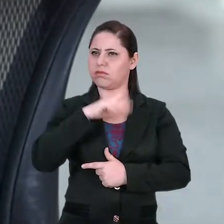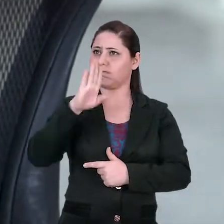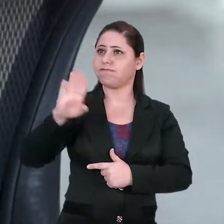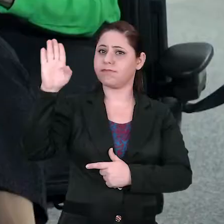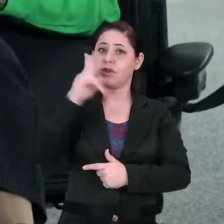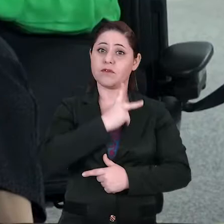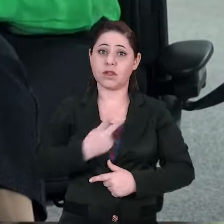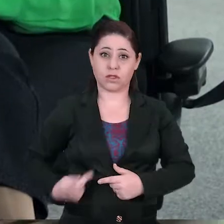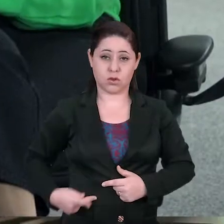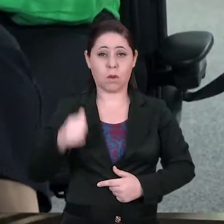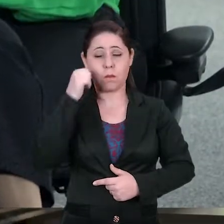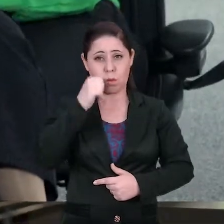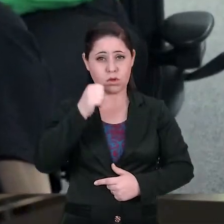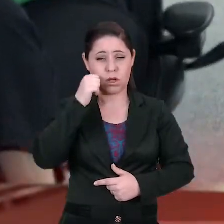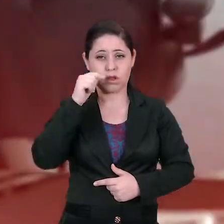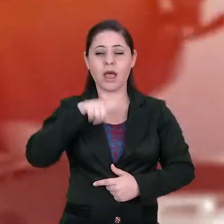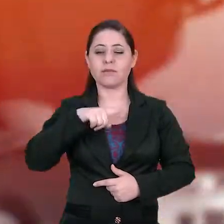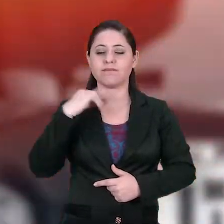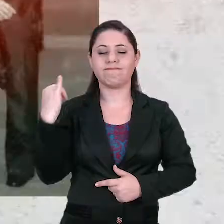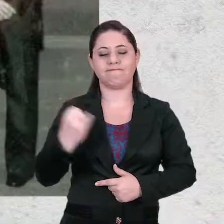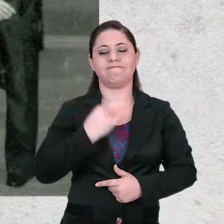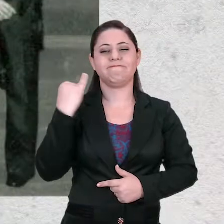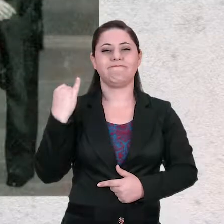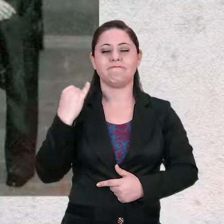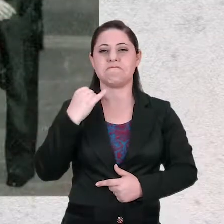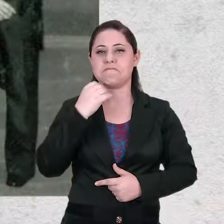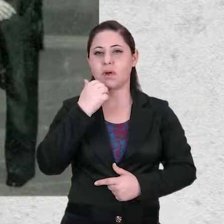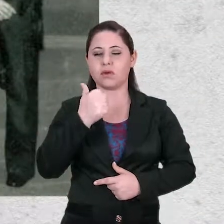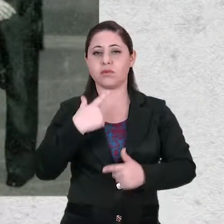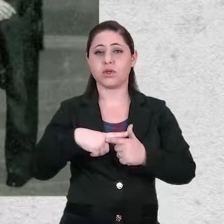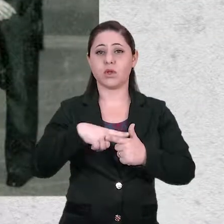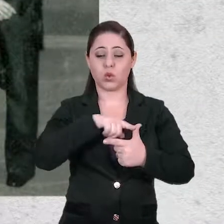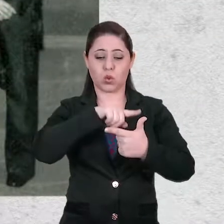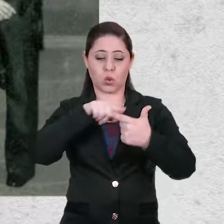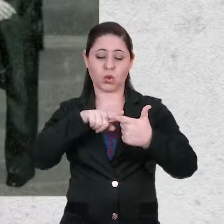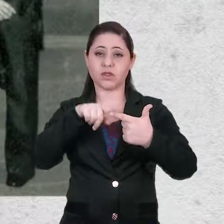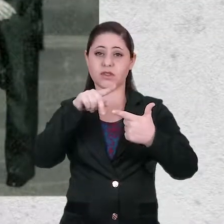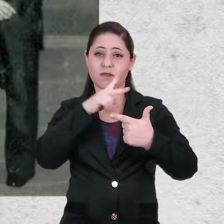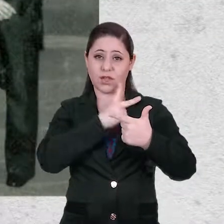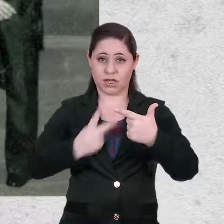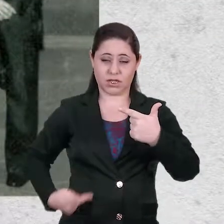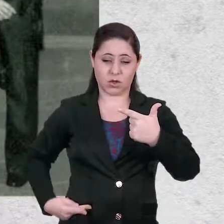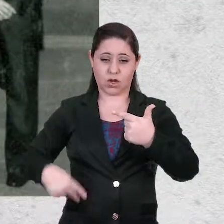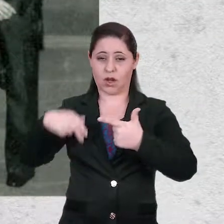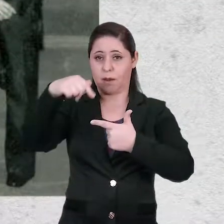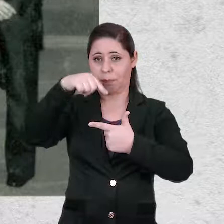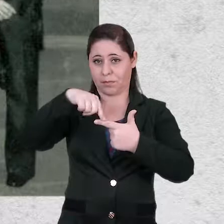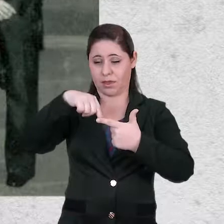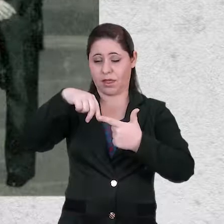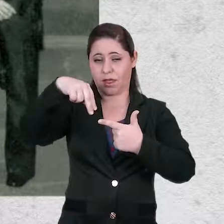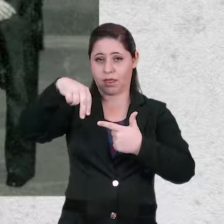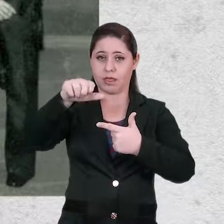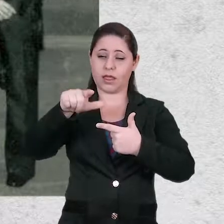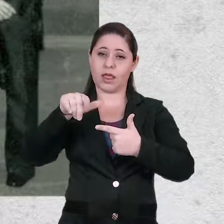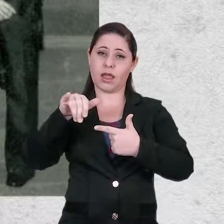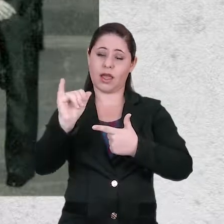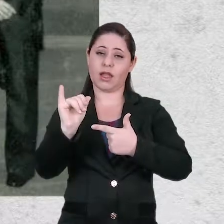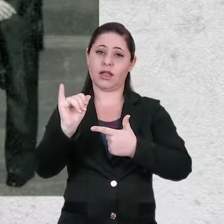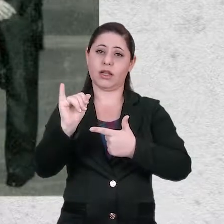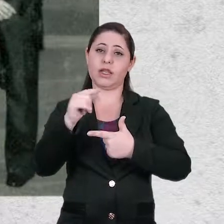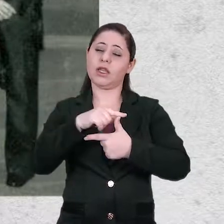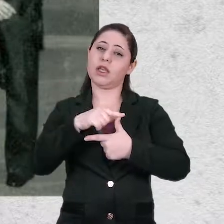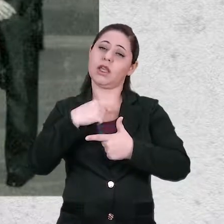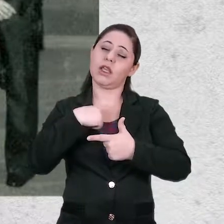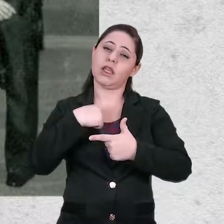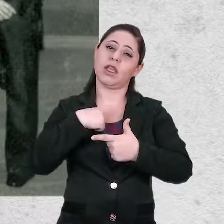mulher vereadora, né? Então foi ótimo. Aí ficamos 2 mulheres vereadoras, a Nelly Baixa pelo MDB naquela época